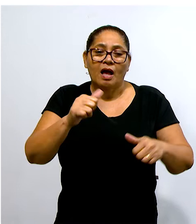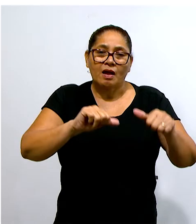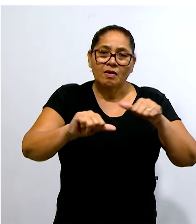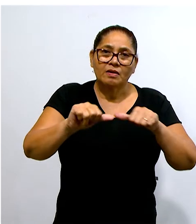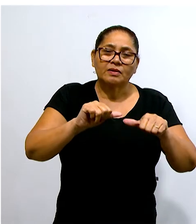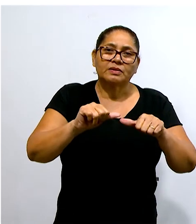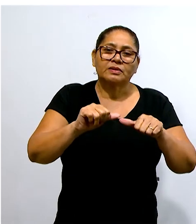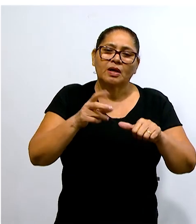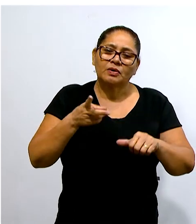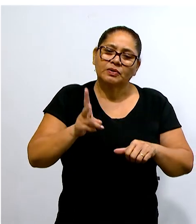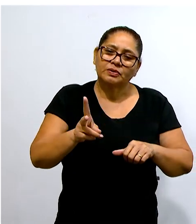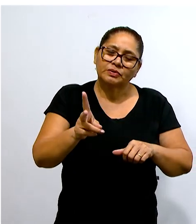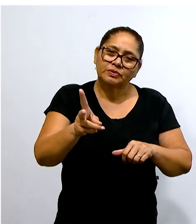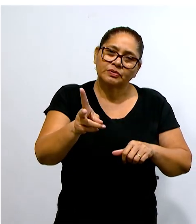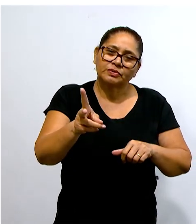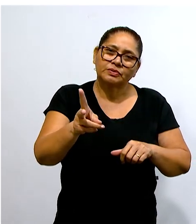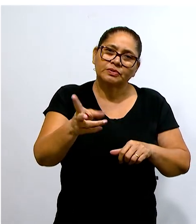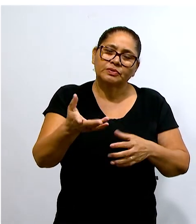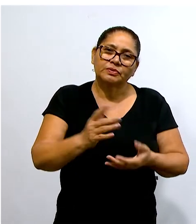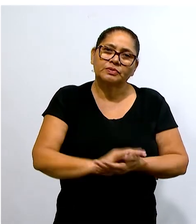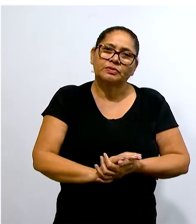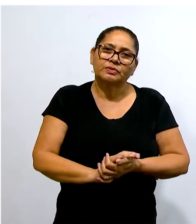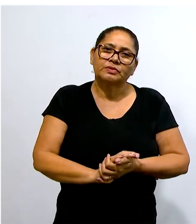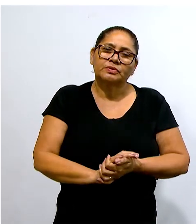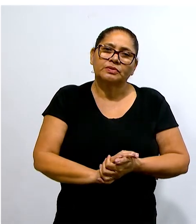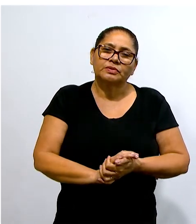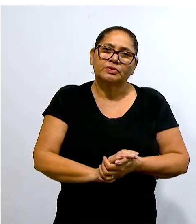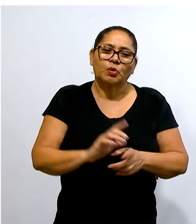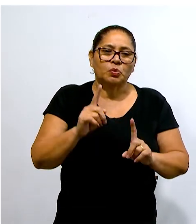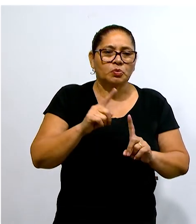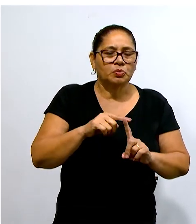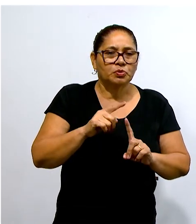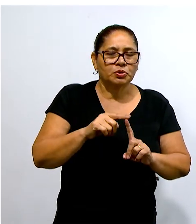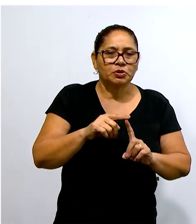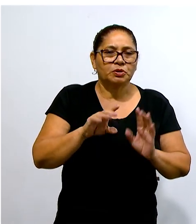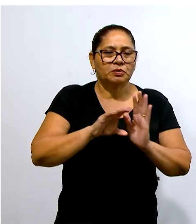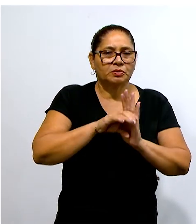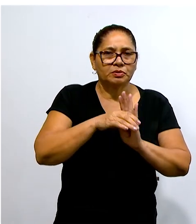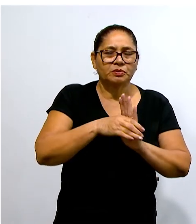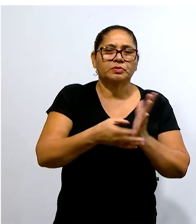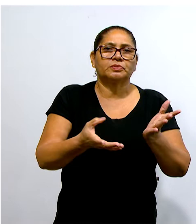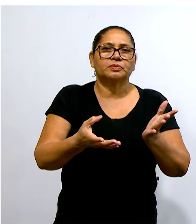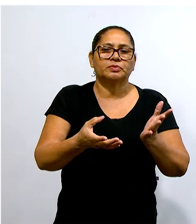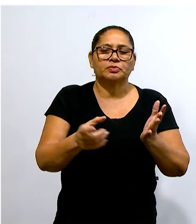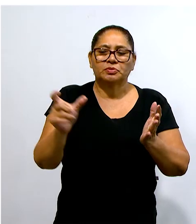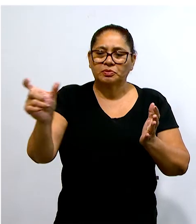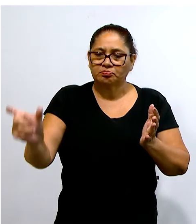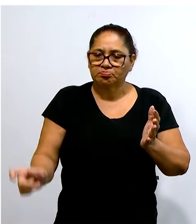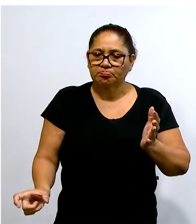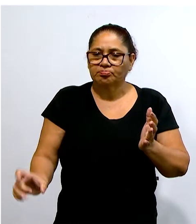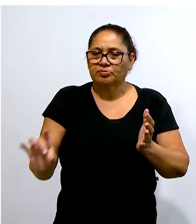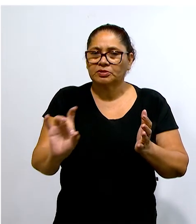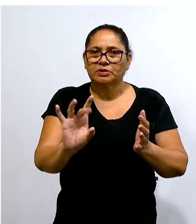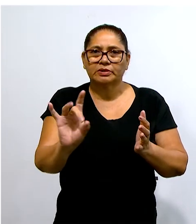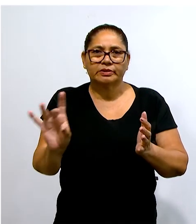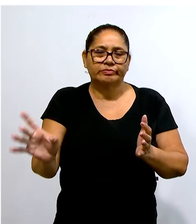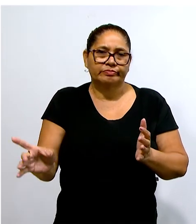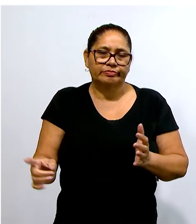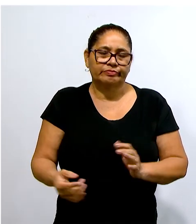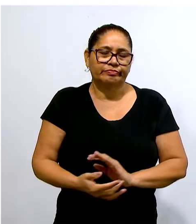sempre ela vai trabalhar com as tipologias dos conceitos, procedimentos e atitudes.